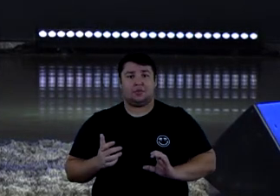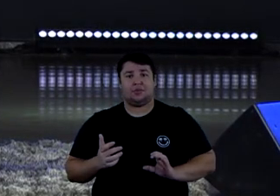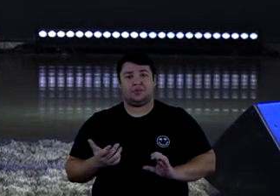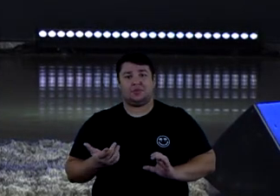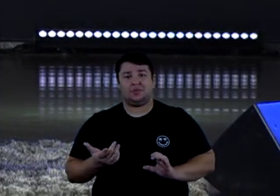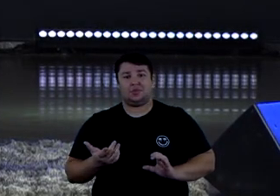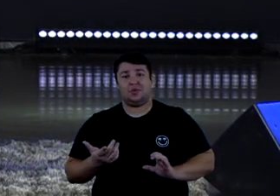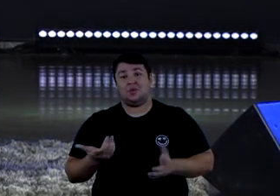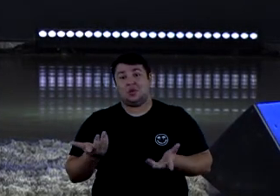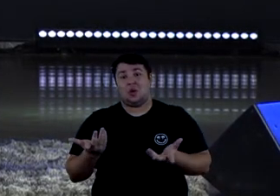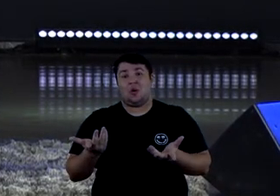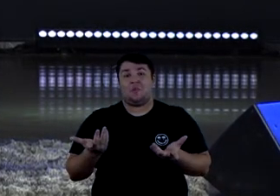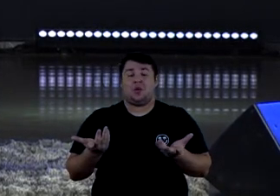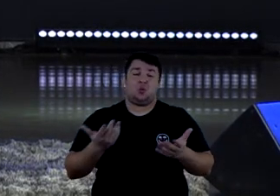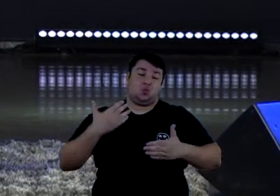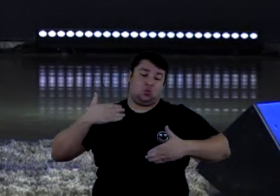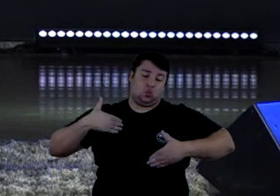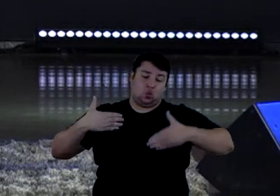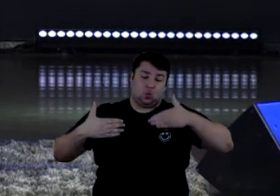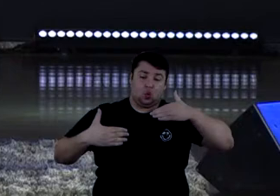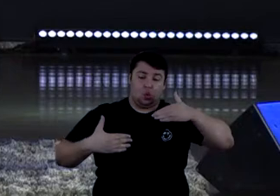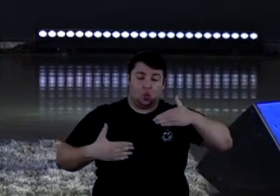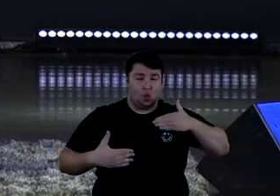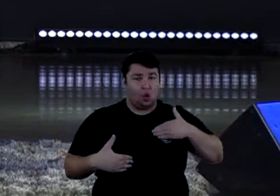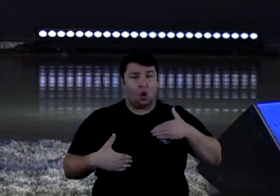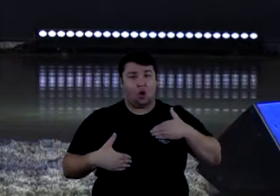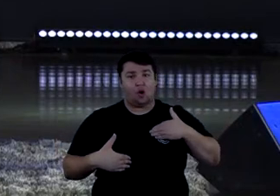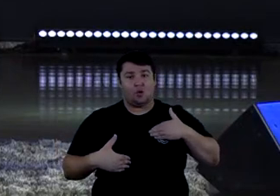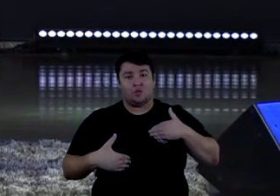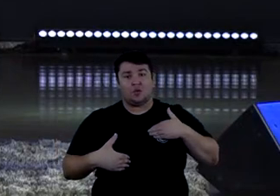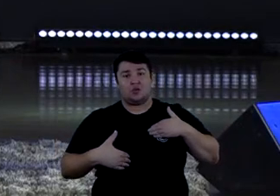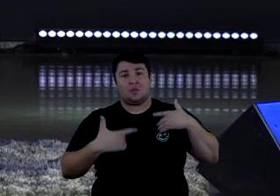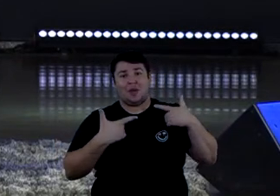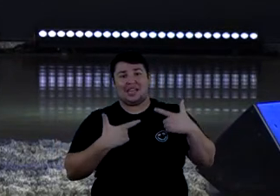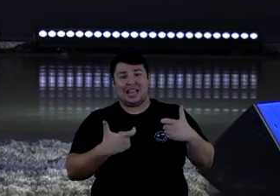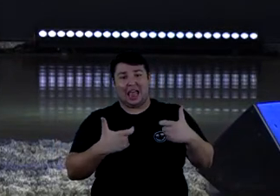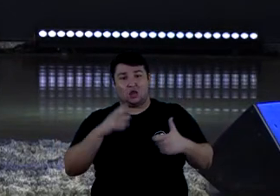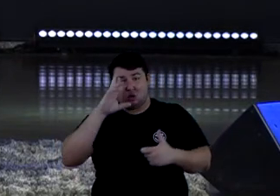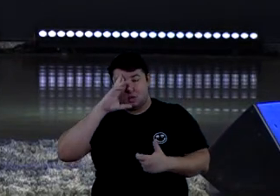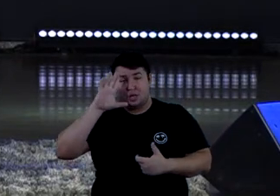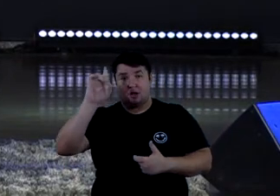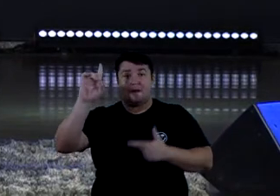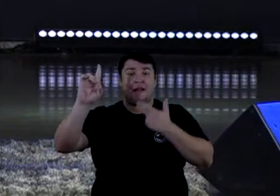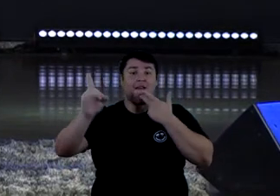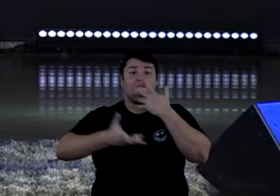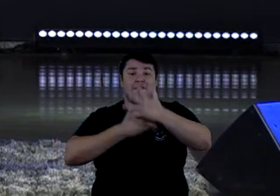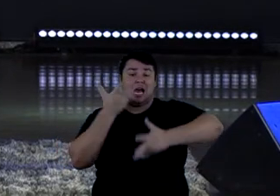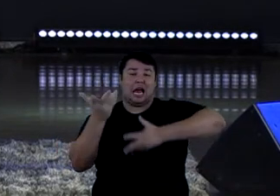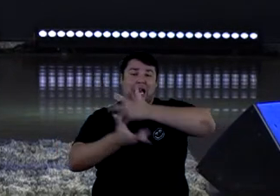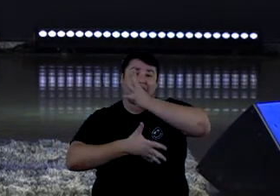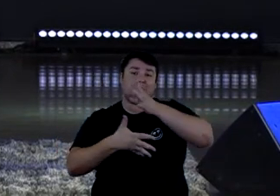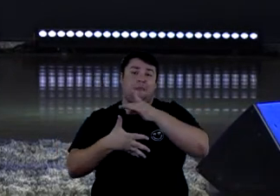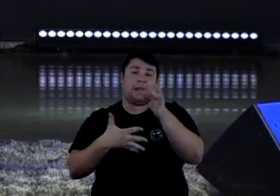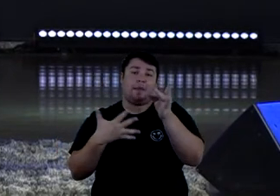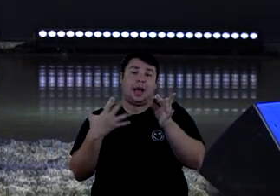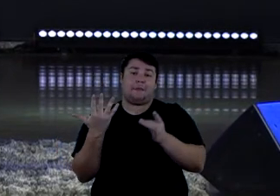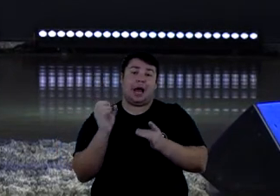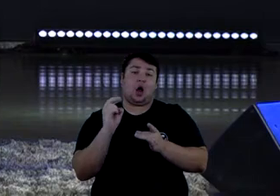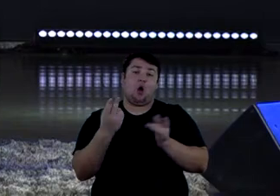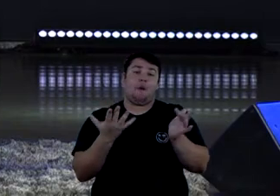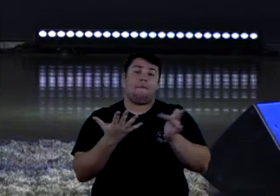do Cordeiro, o corpo de Cristo, o exército do Senhor. Temos falado sobre as